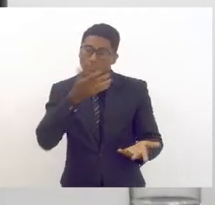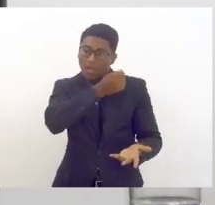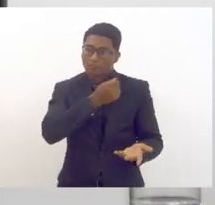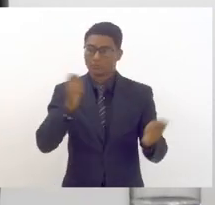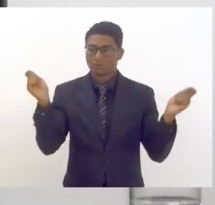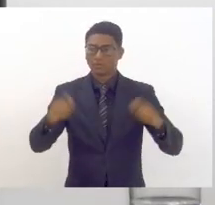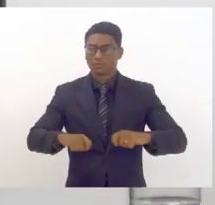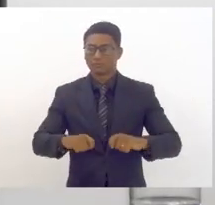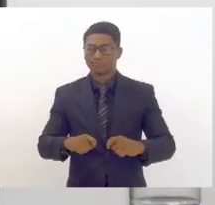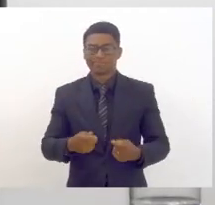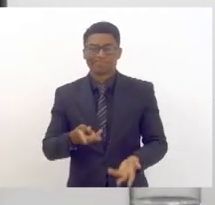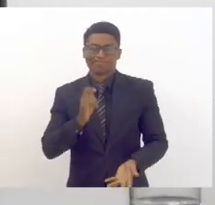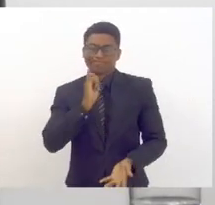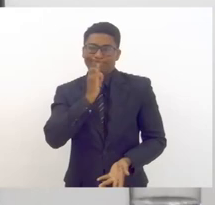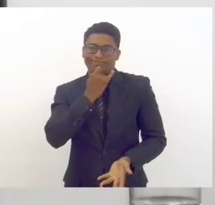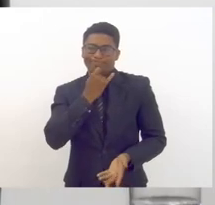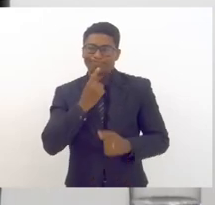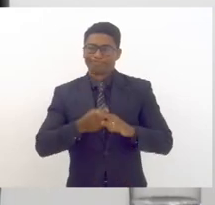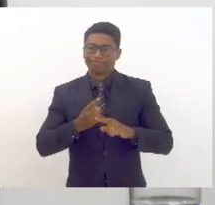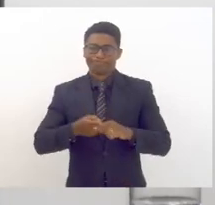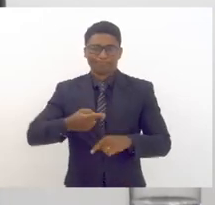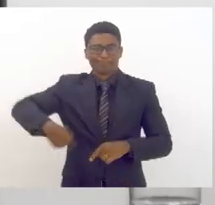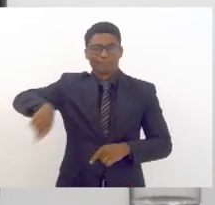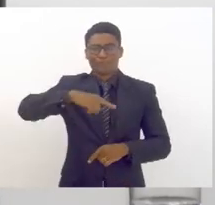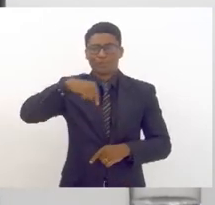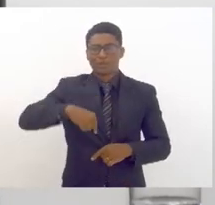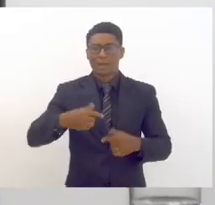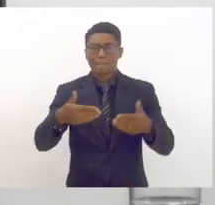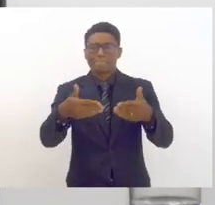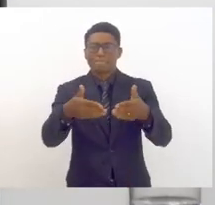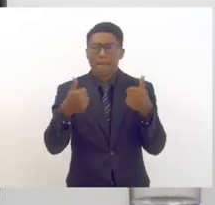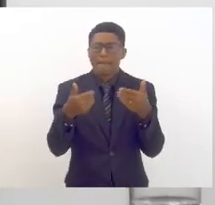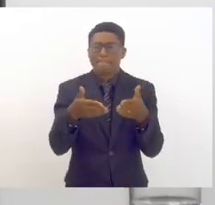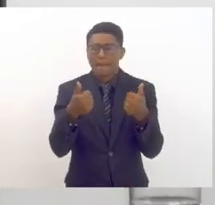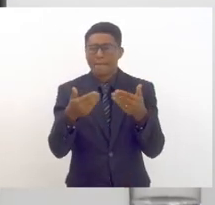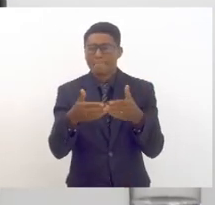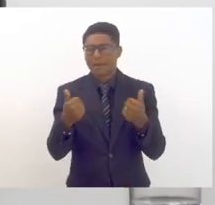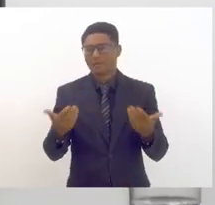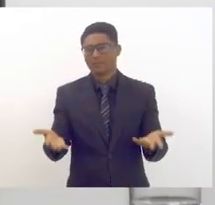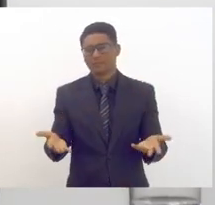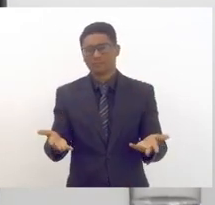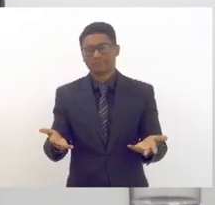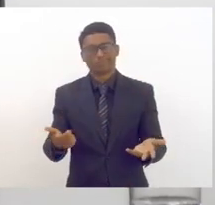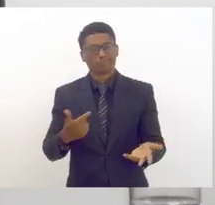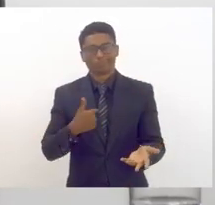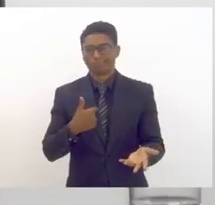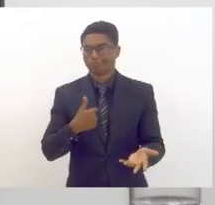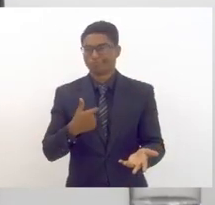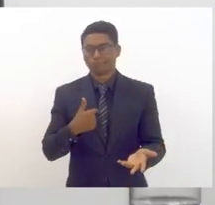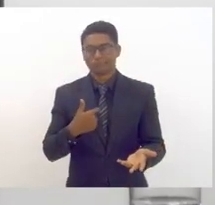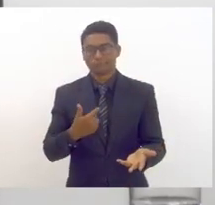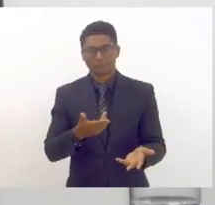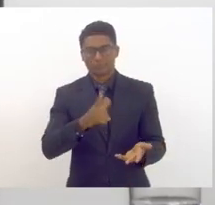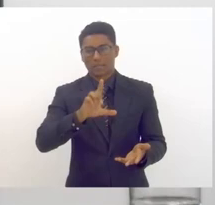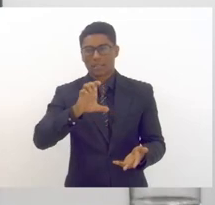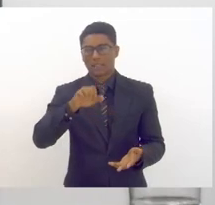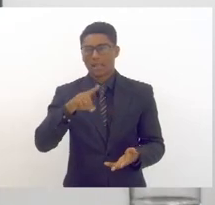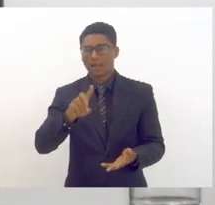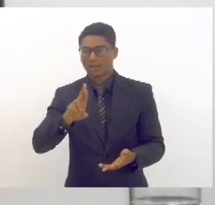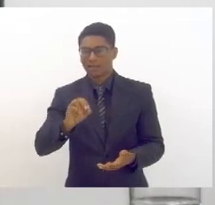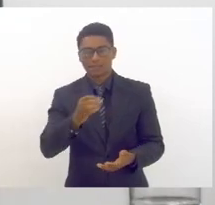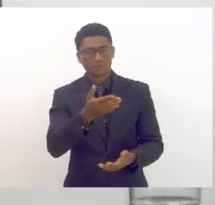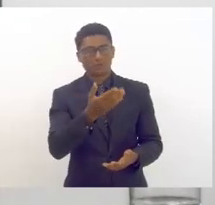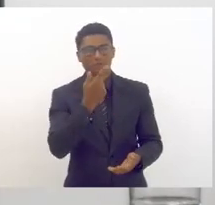Jordão, a gente está aqui implorando, deixar aqui o meu repúdio, não ao Leandro, mas